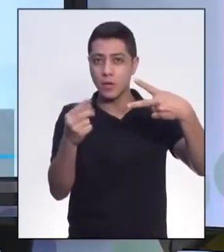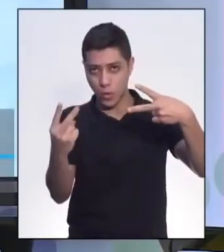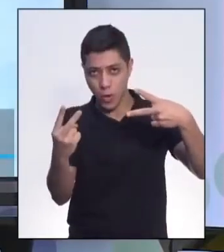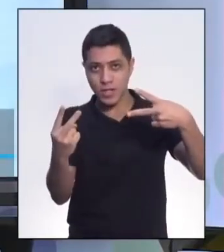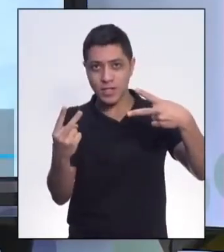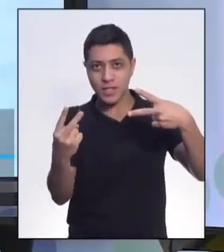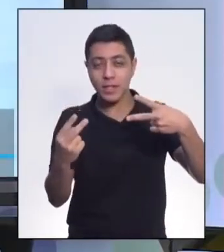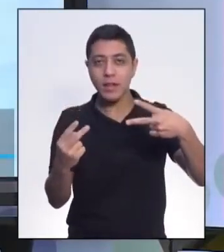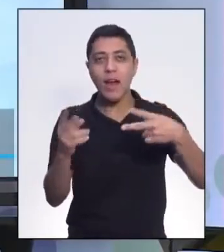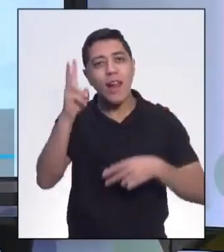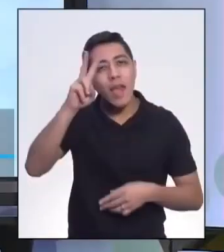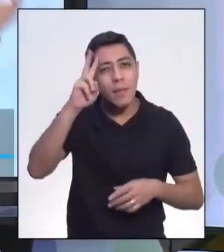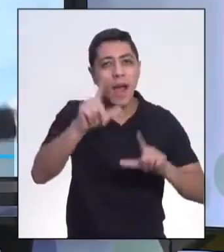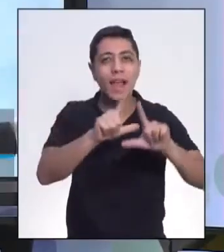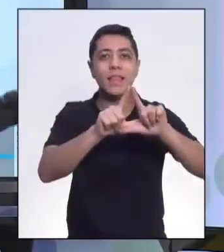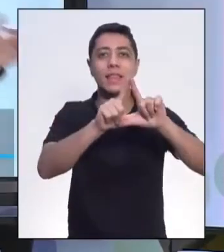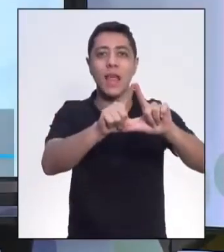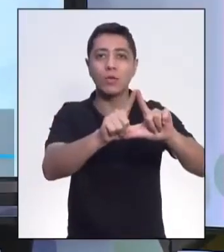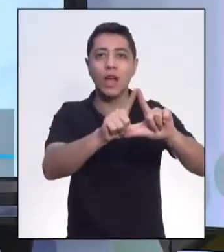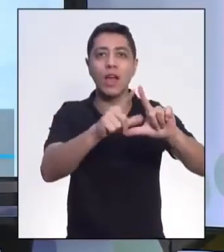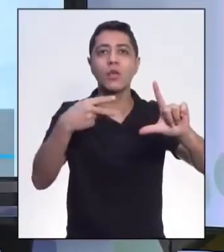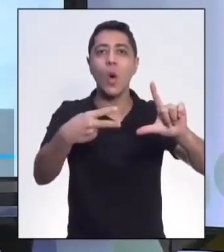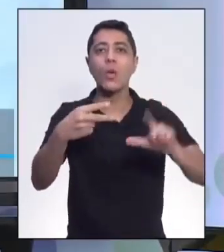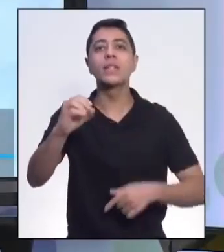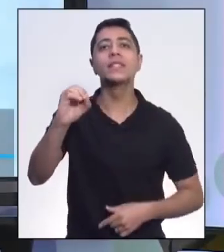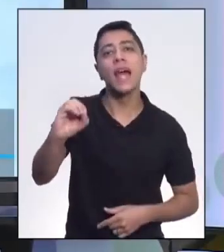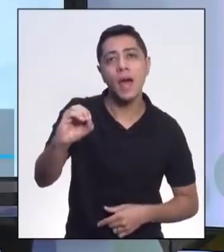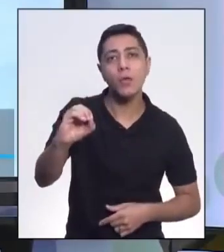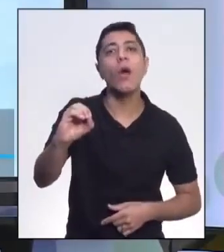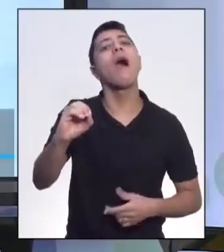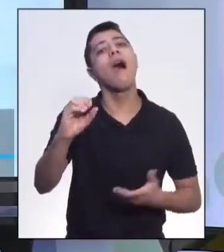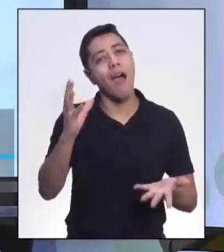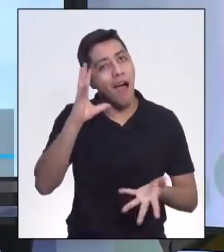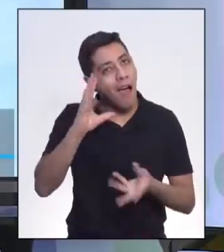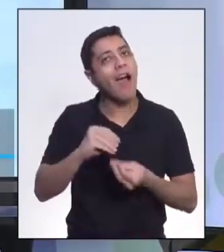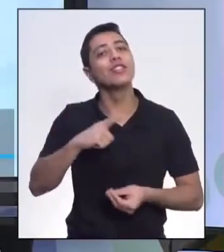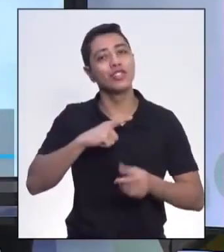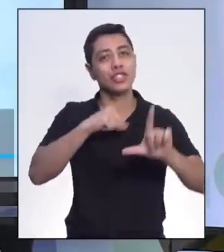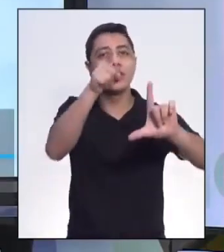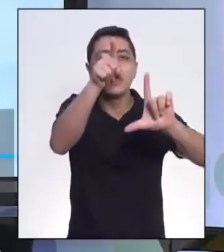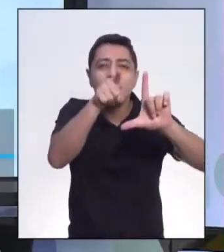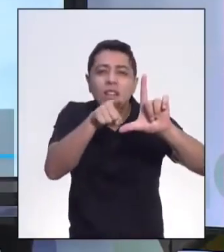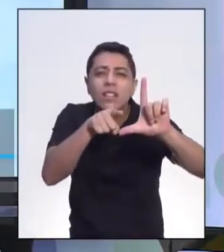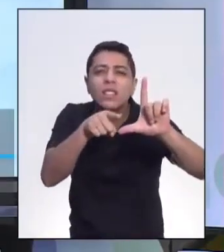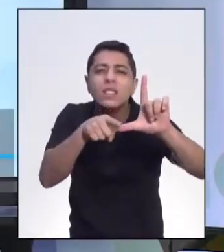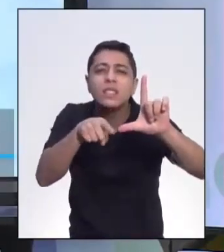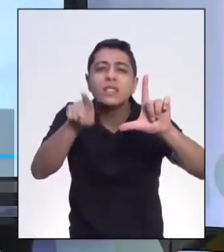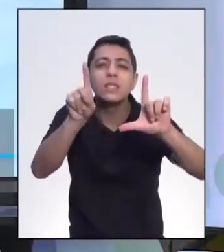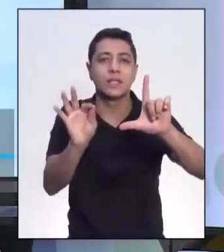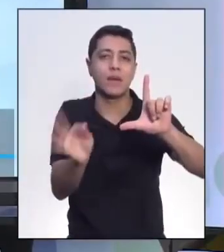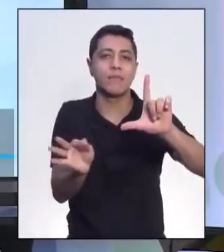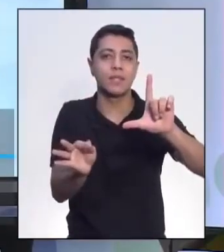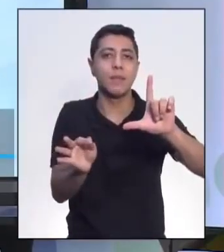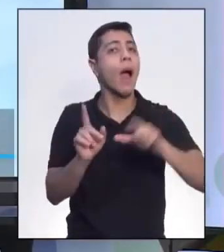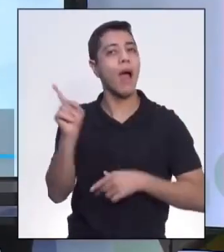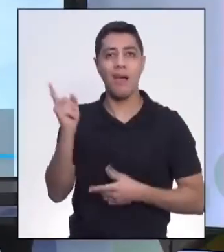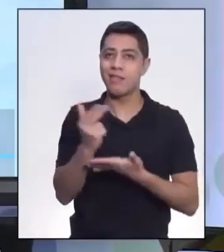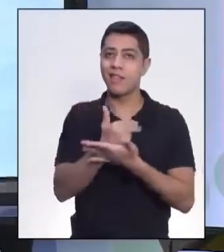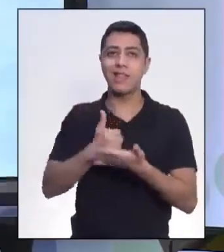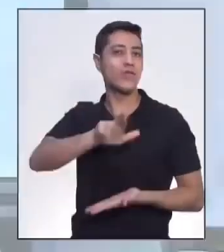valor. Trabalhei isso em algumas aulas aí atrás. Tudo bem? Então vamos mostrar o slide de resposta. Põe para mim o slide de resposta para eles aí, por favor.